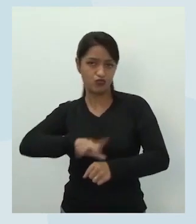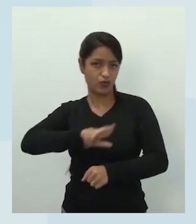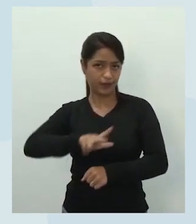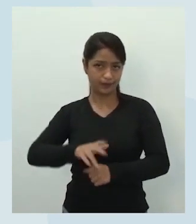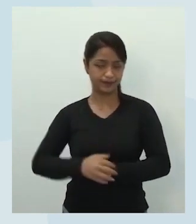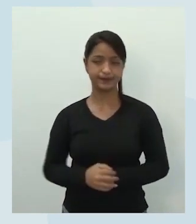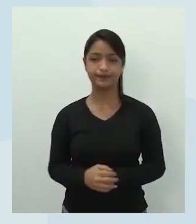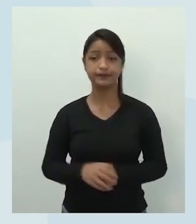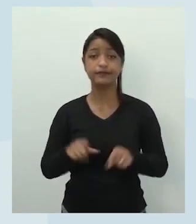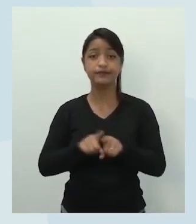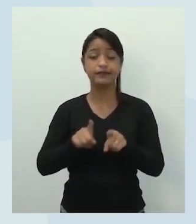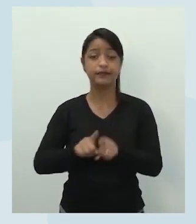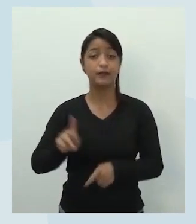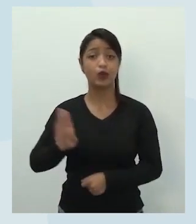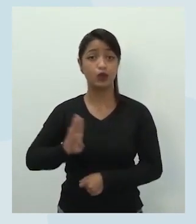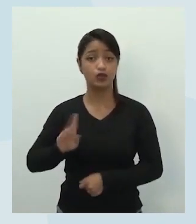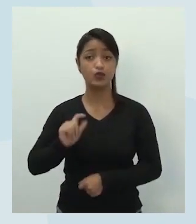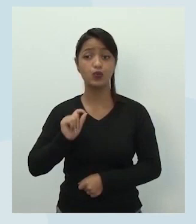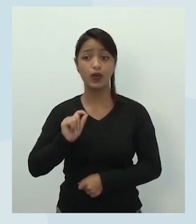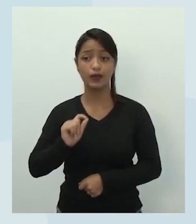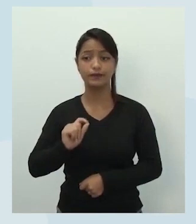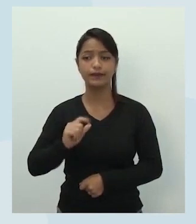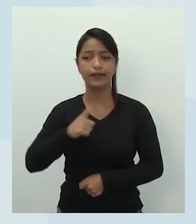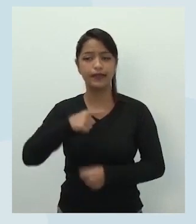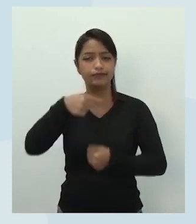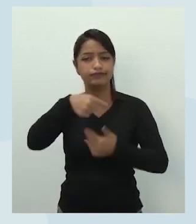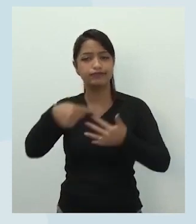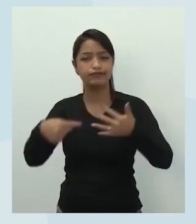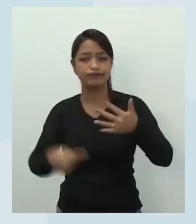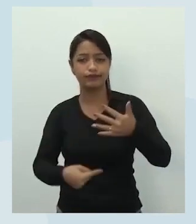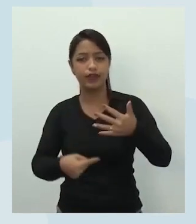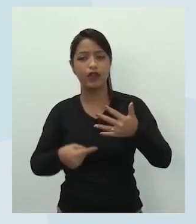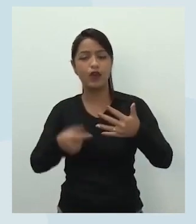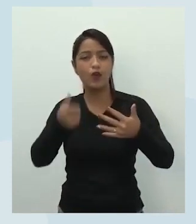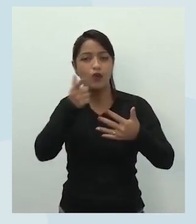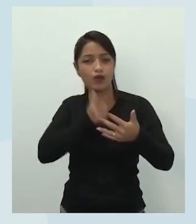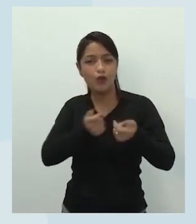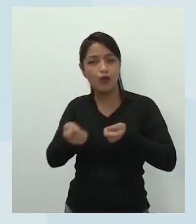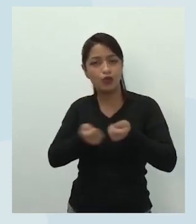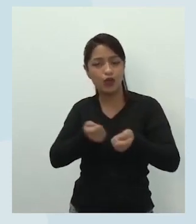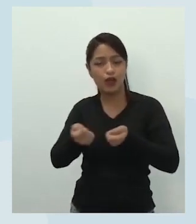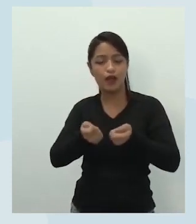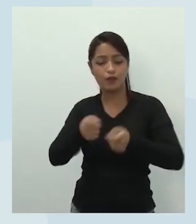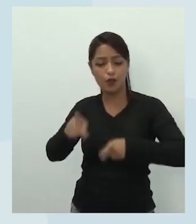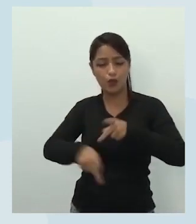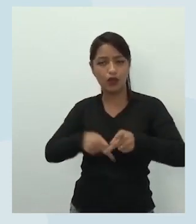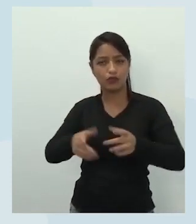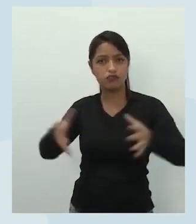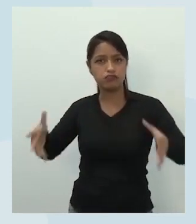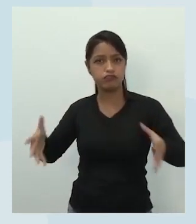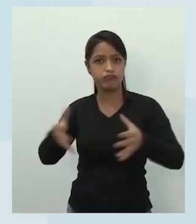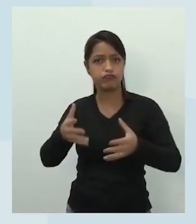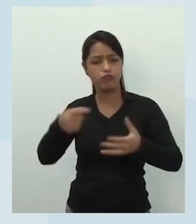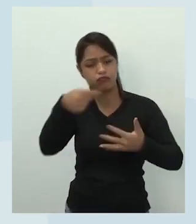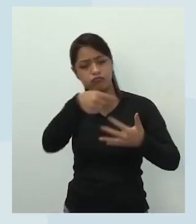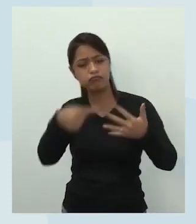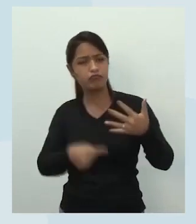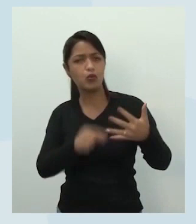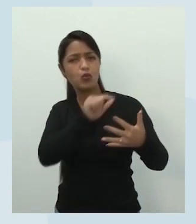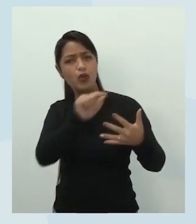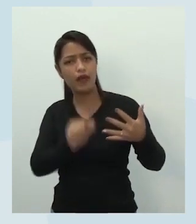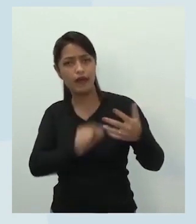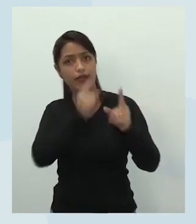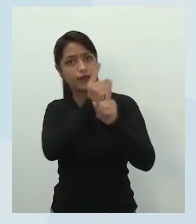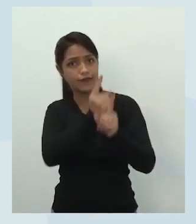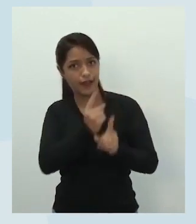também biologia, identificar os fatores que controlam o tamanho de uma população e as variações